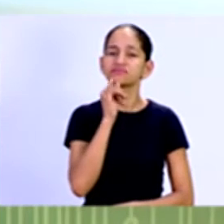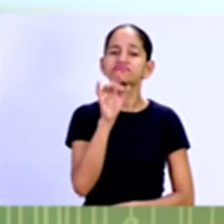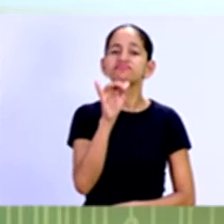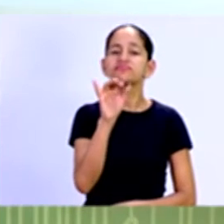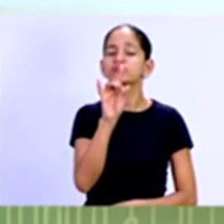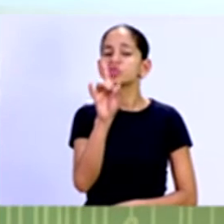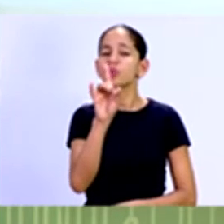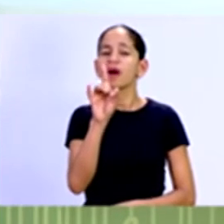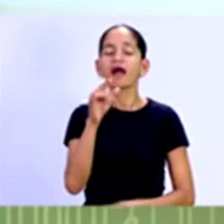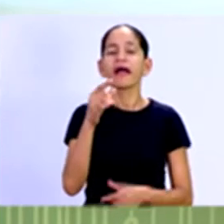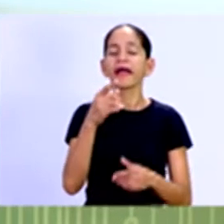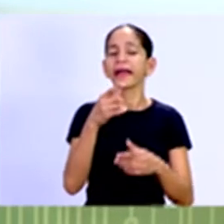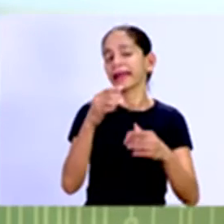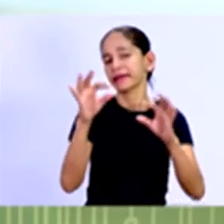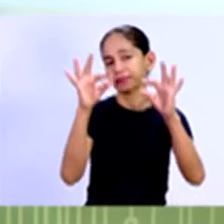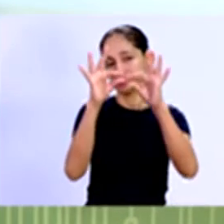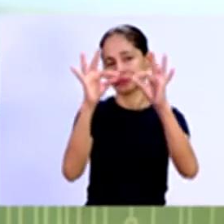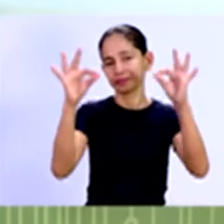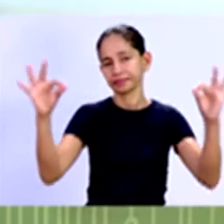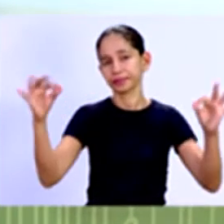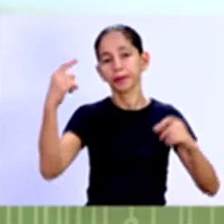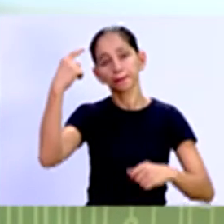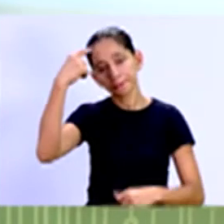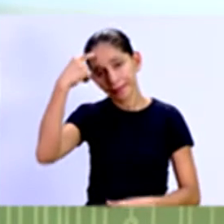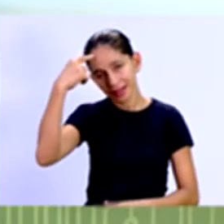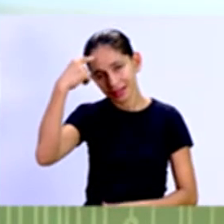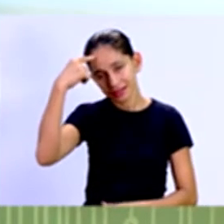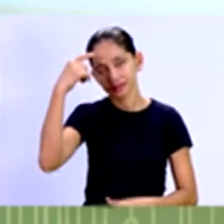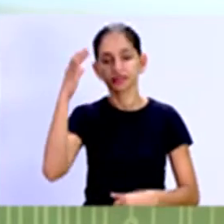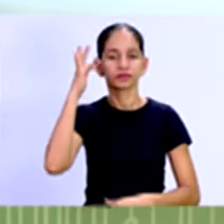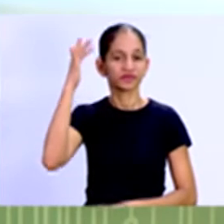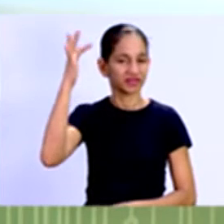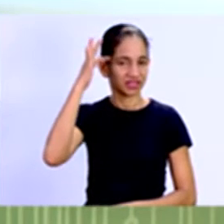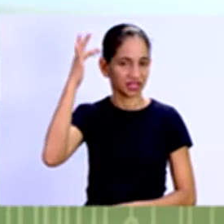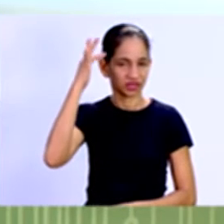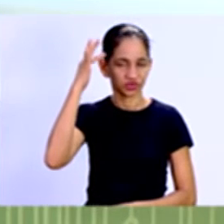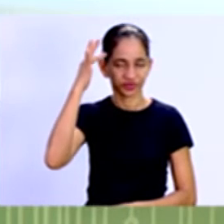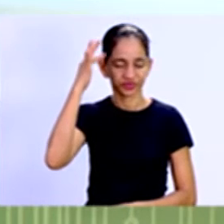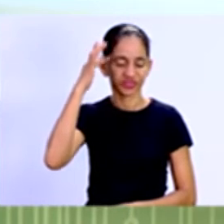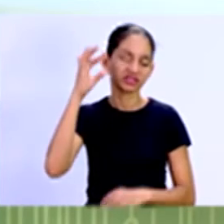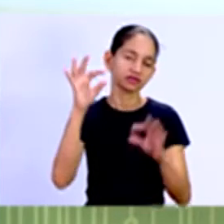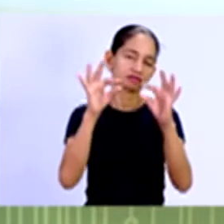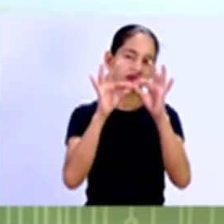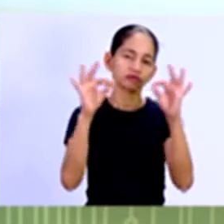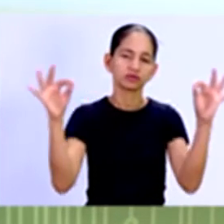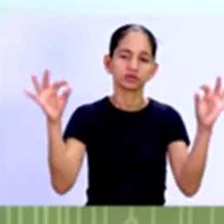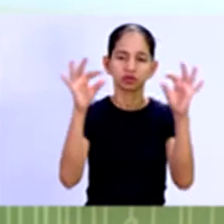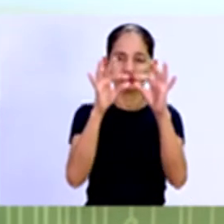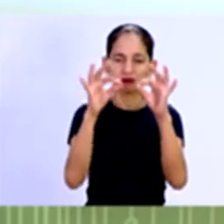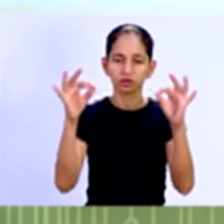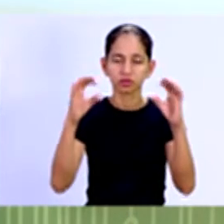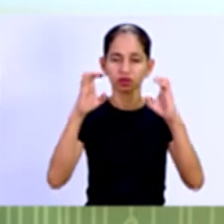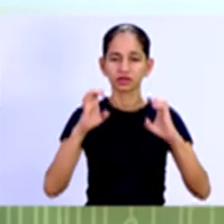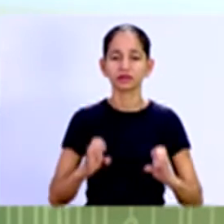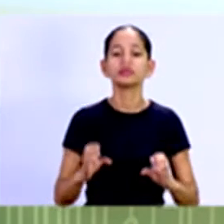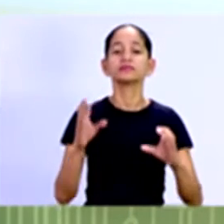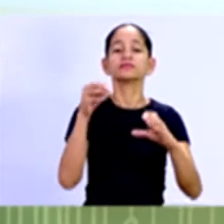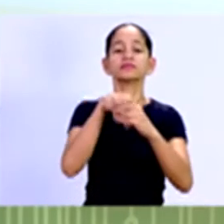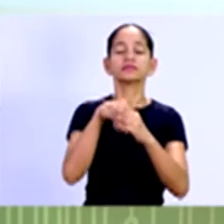não um ditado, né, mas um pensamento que a gente tem, né, nas reflexões éticas, que a gente vai